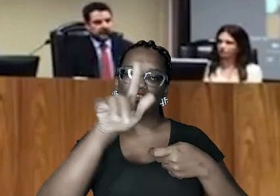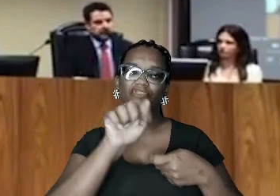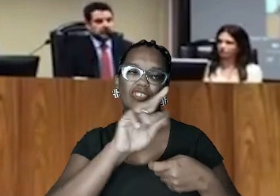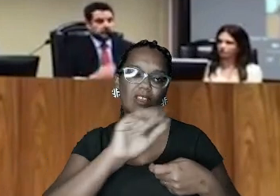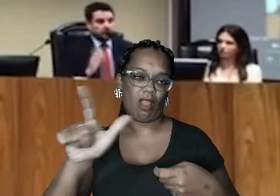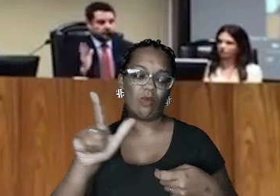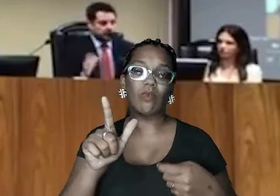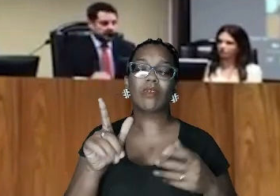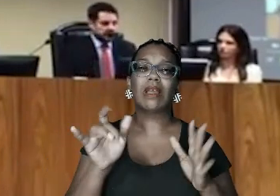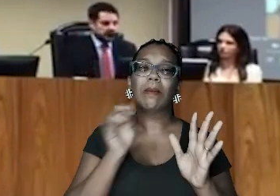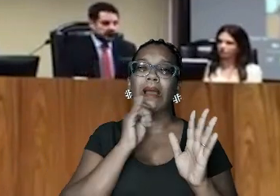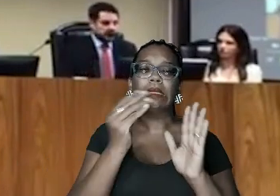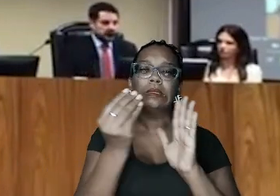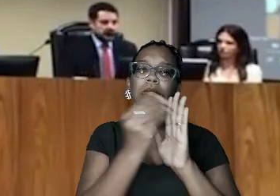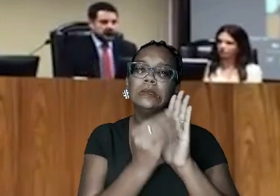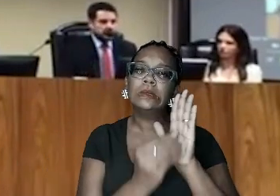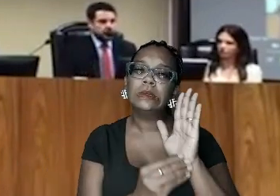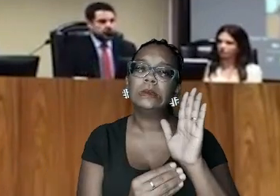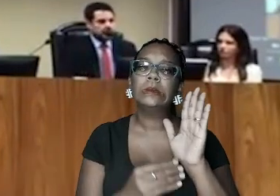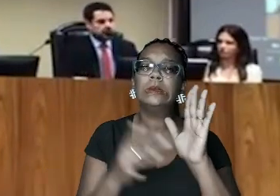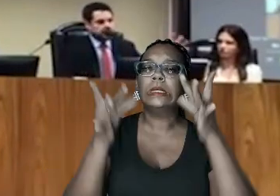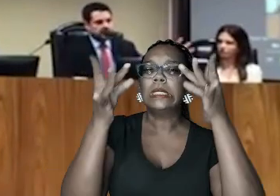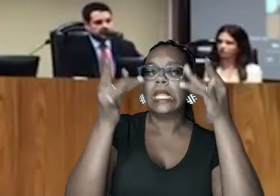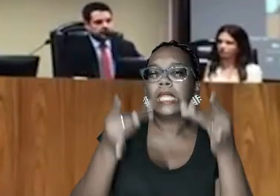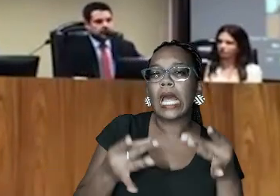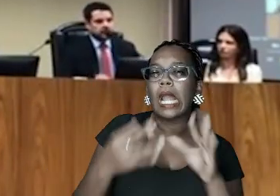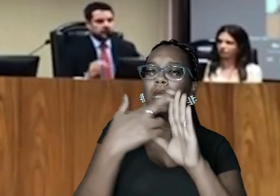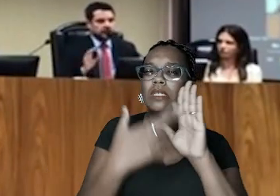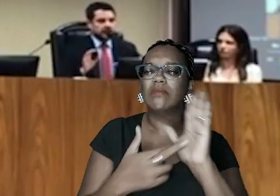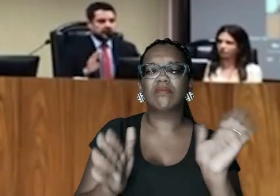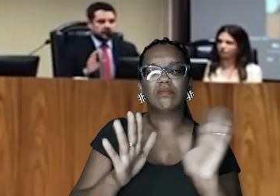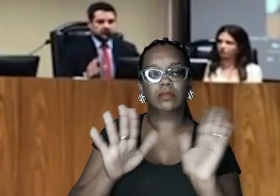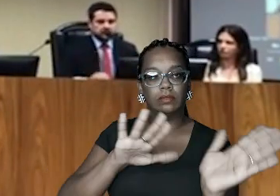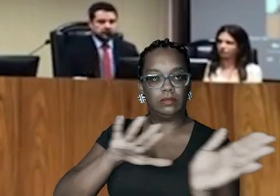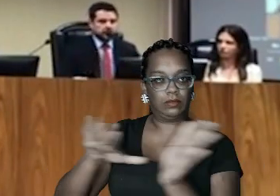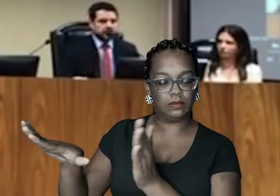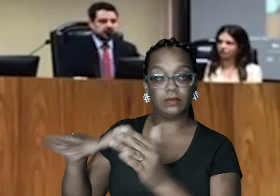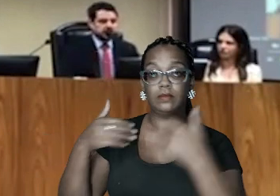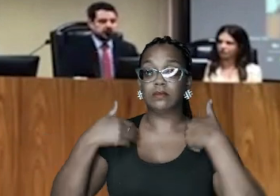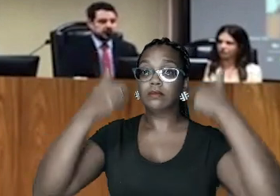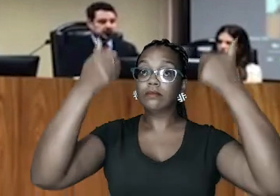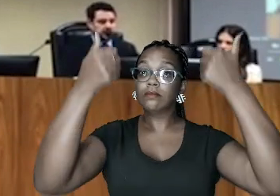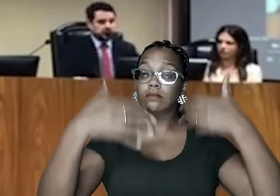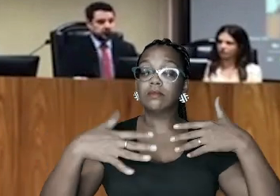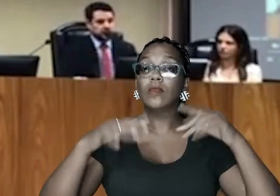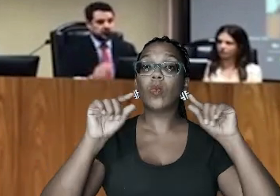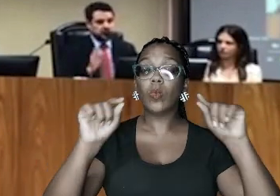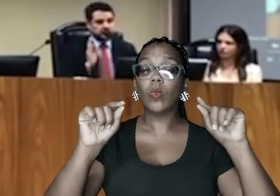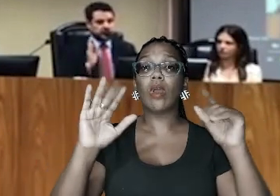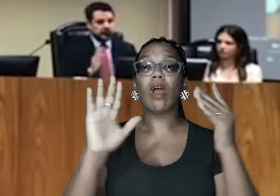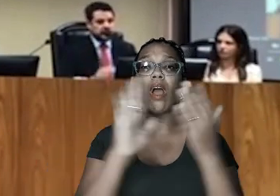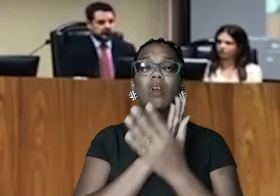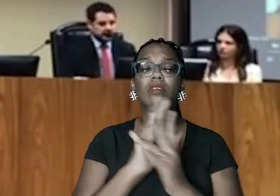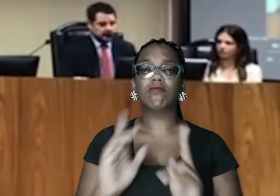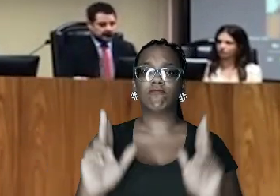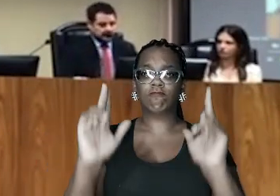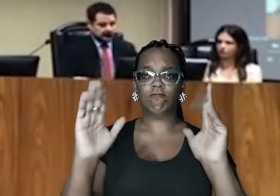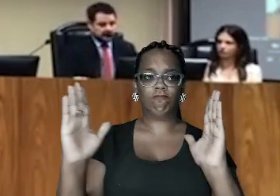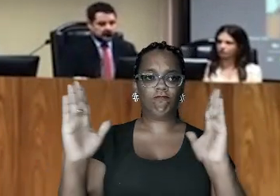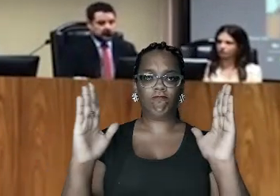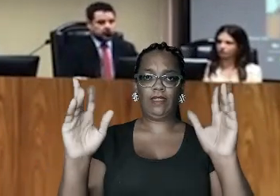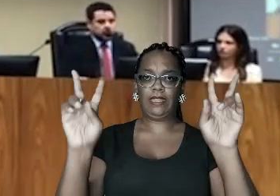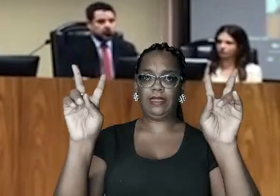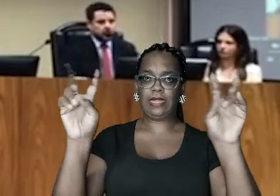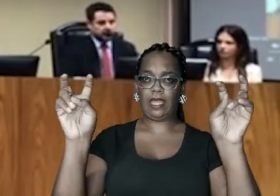e mesmo num plano mais geral é com as especificações com detalhamentos dos normativos etc me permitir falar